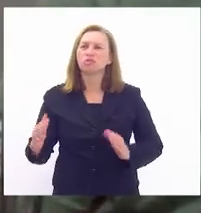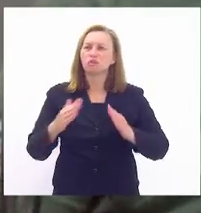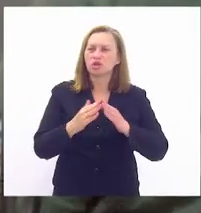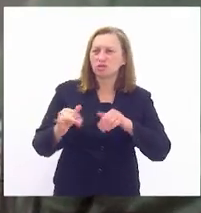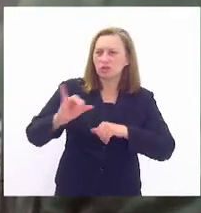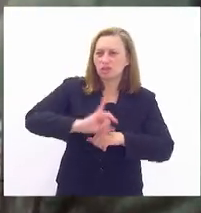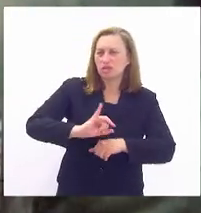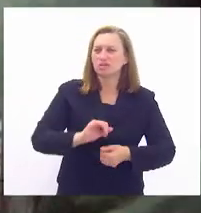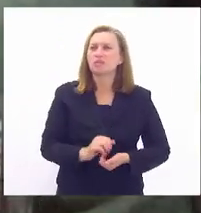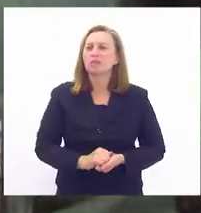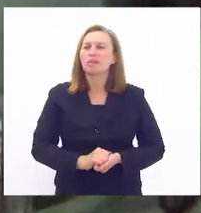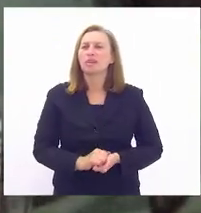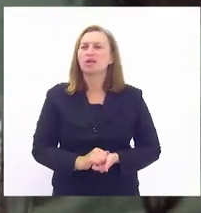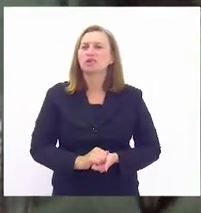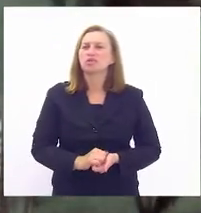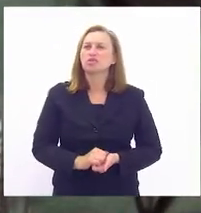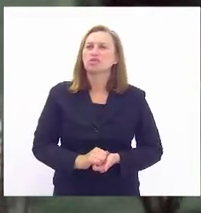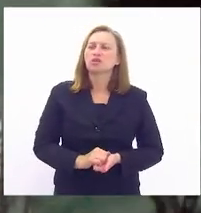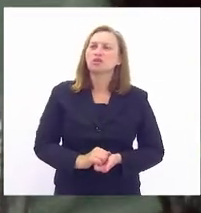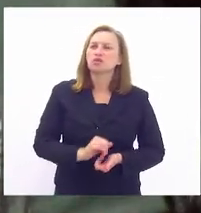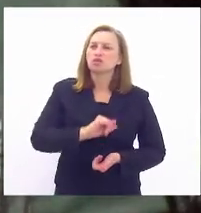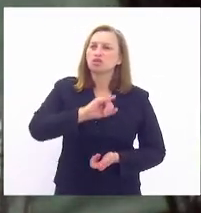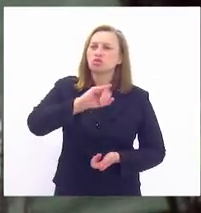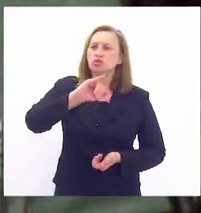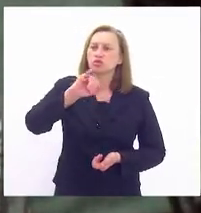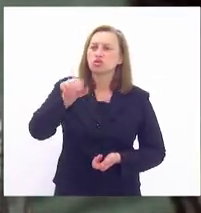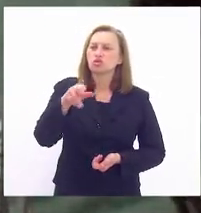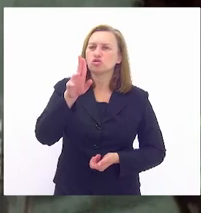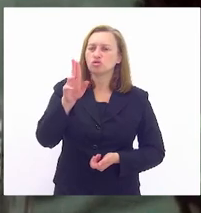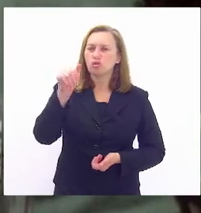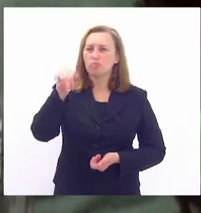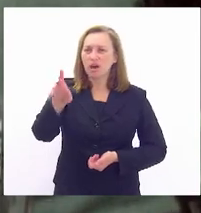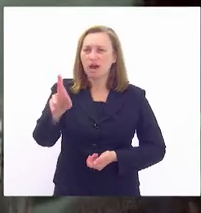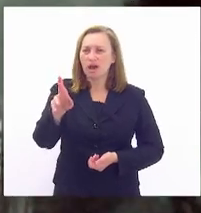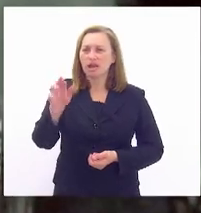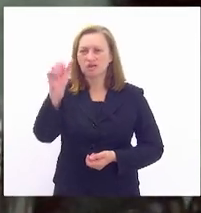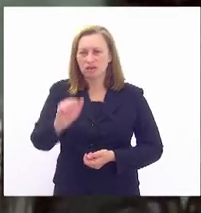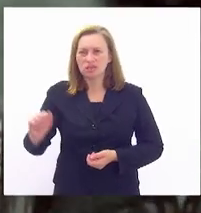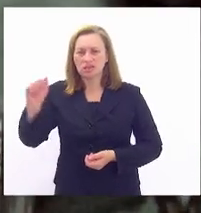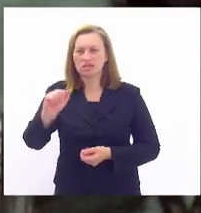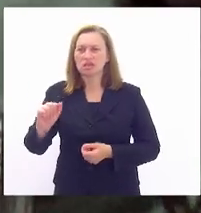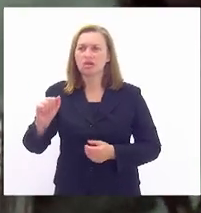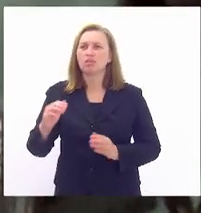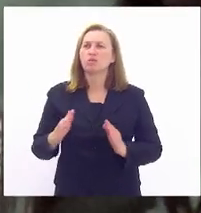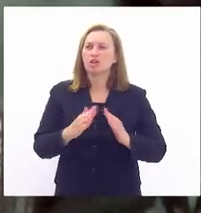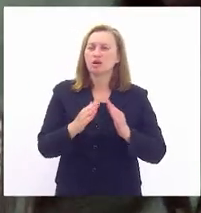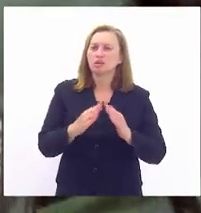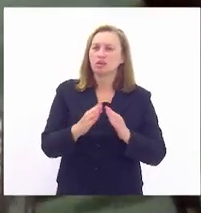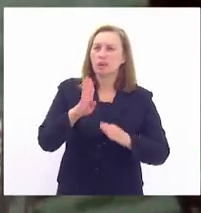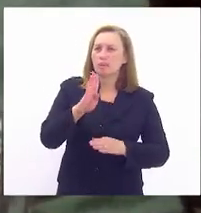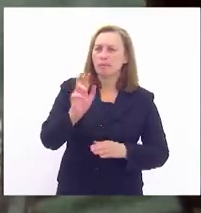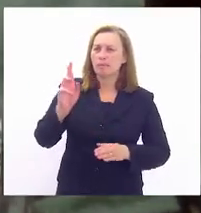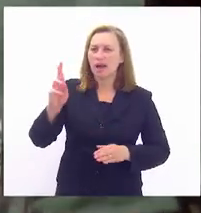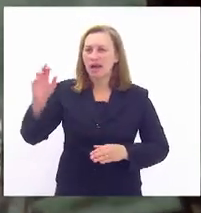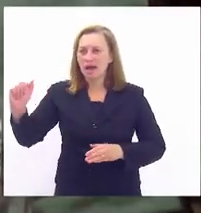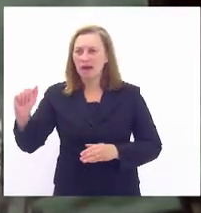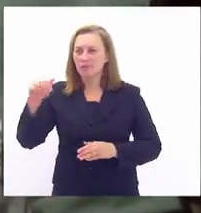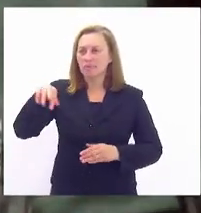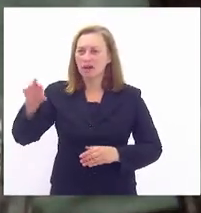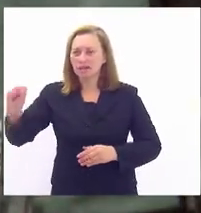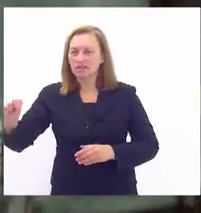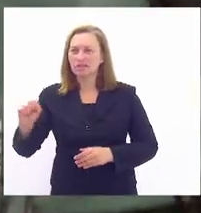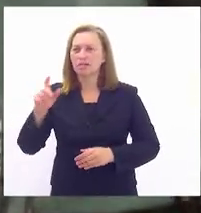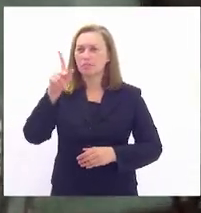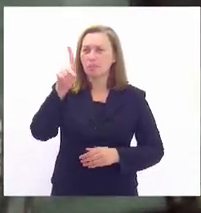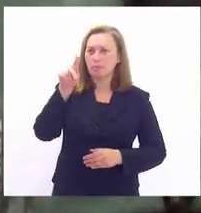Redonda. Gilmar José, Associação de Moradores, Cotiara Barra Mansa. Paulo César do